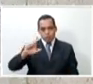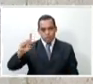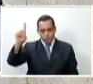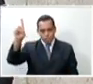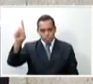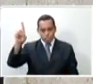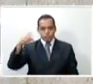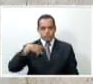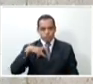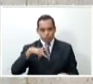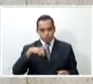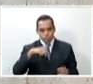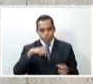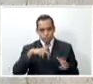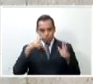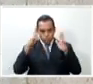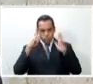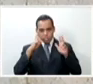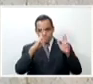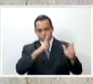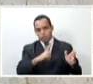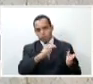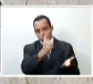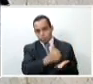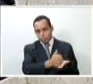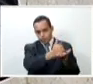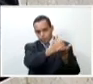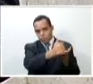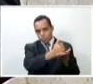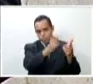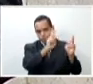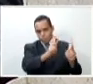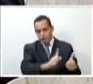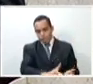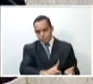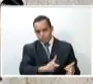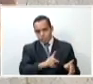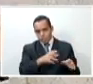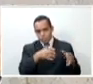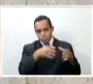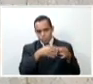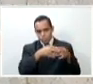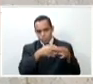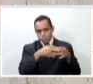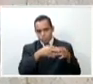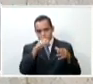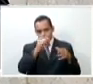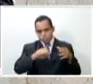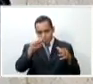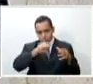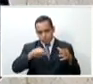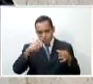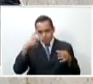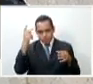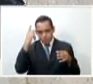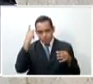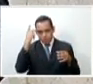Ele tinha sido homenageado, inclusive, com o troféu Marco da Paz pela Associação Comercial de São Paulo. No final do ano, numa ocorrência, ele foi